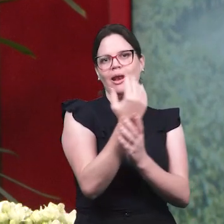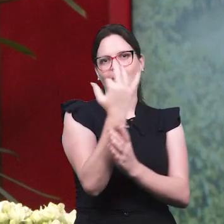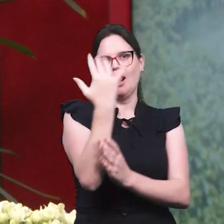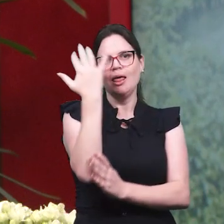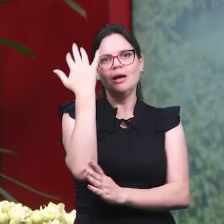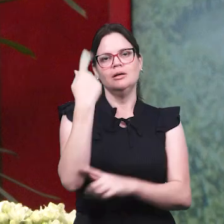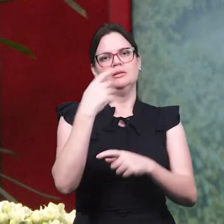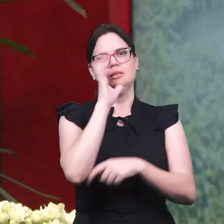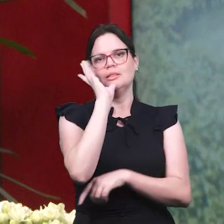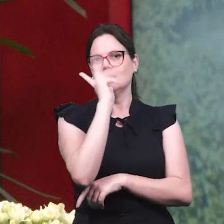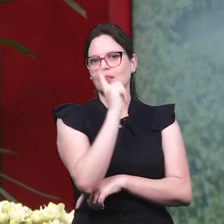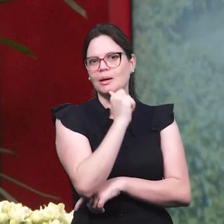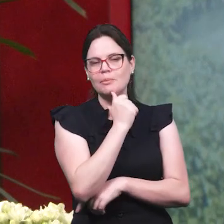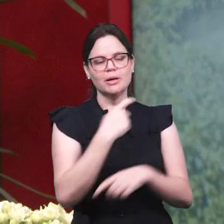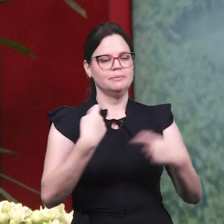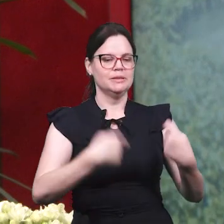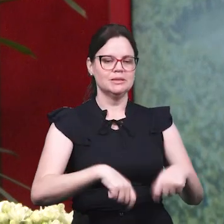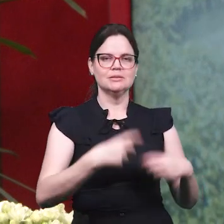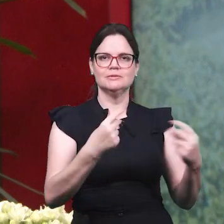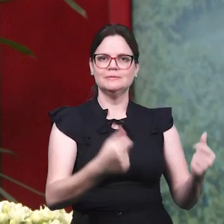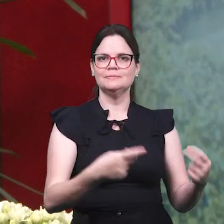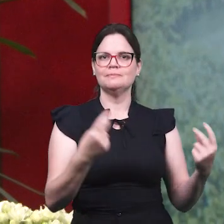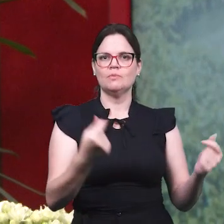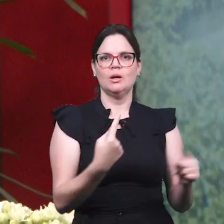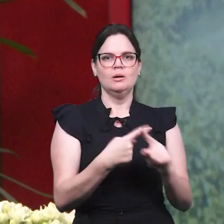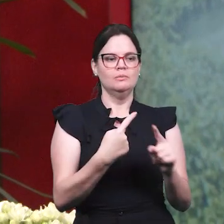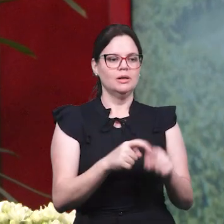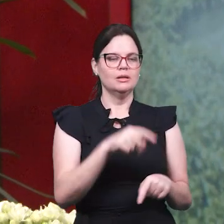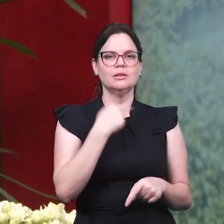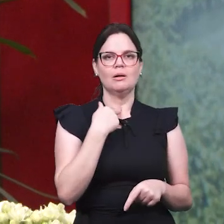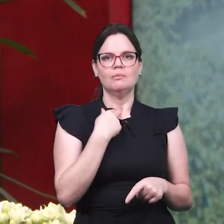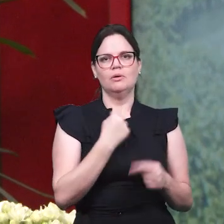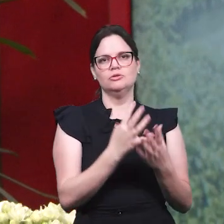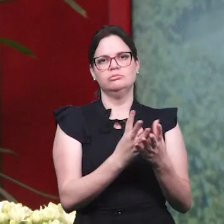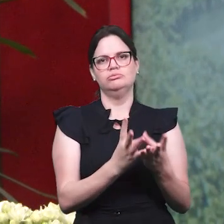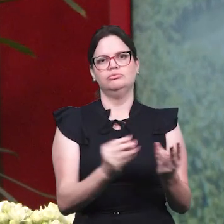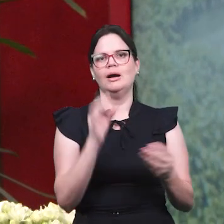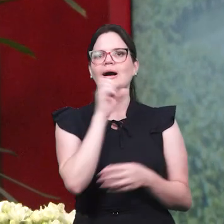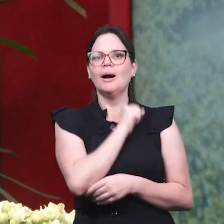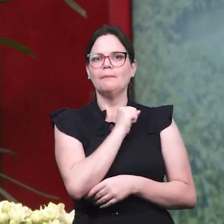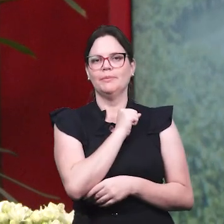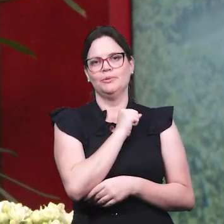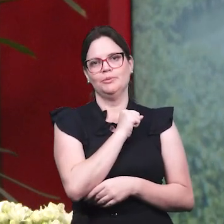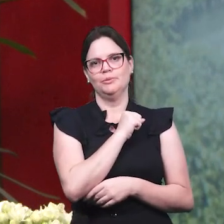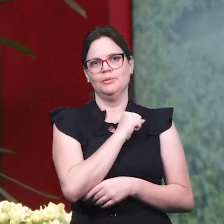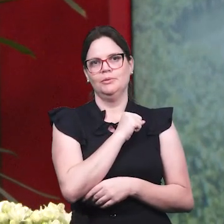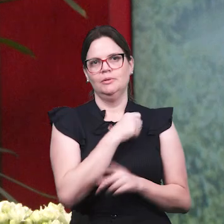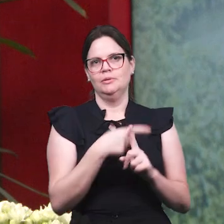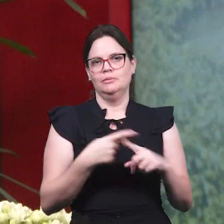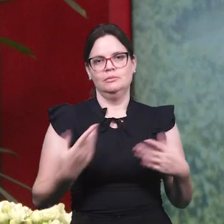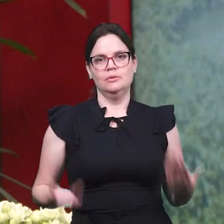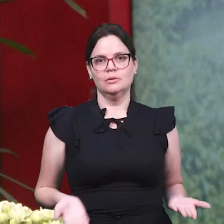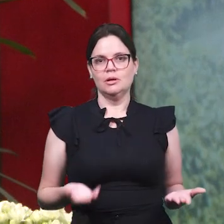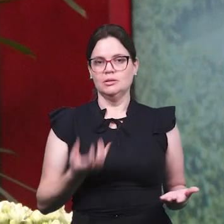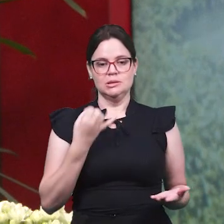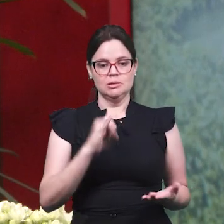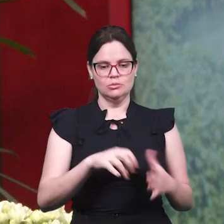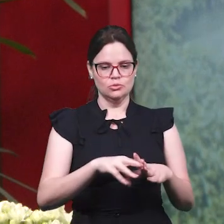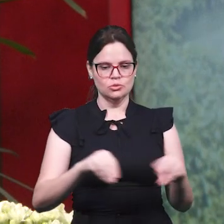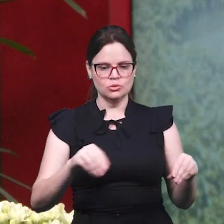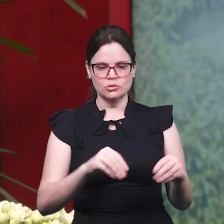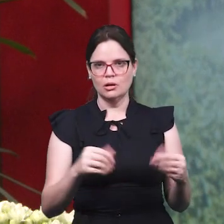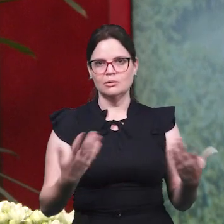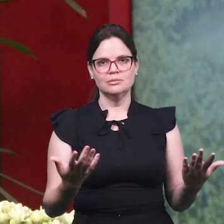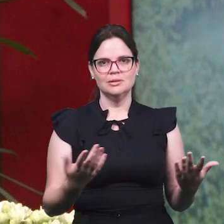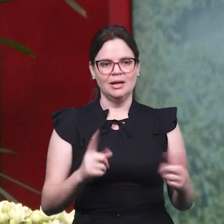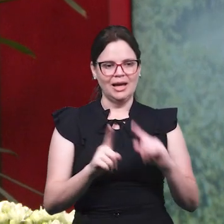ali para que ele não passe a ser um solo pobre. A gente fala, né? Tecnicamente, a gente fala que é um solo pobre, um solo que ele não é